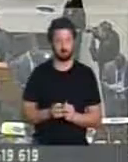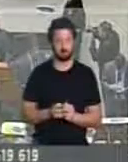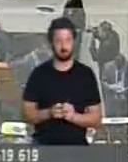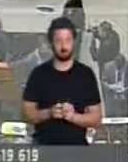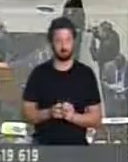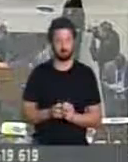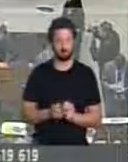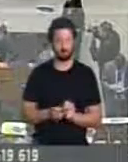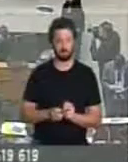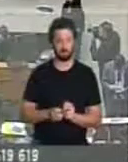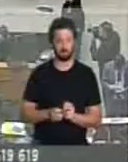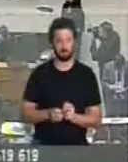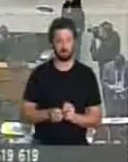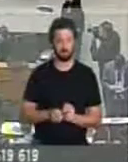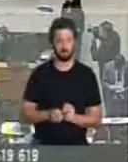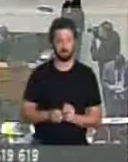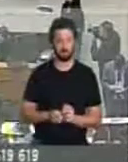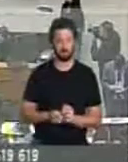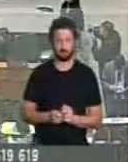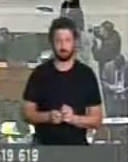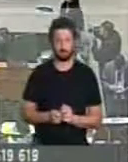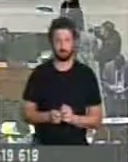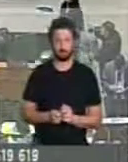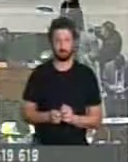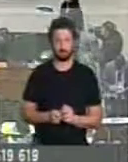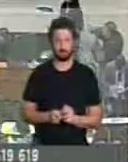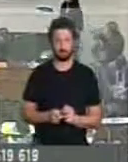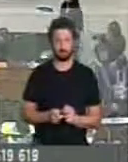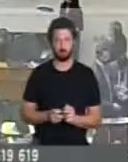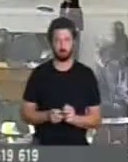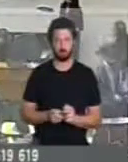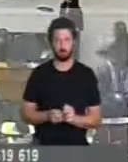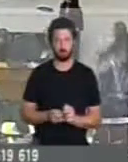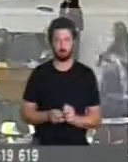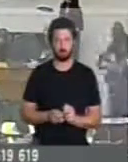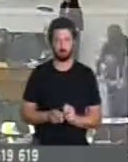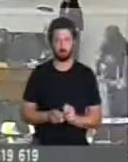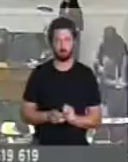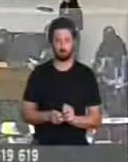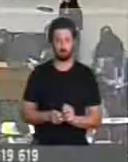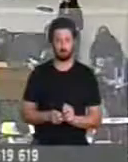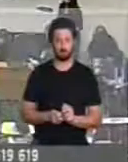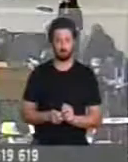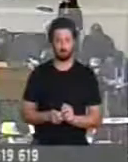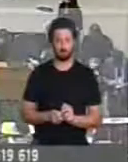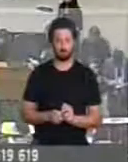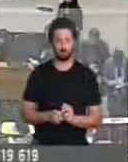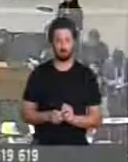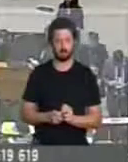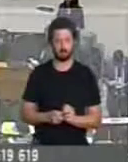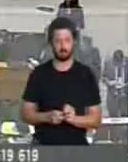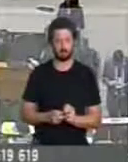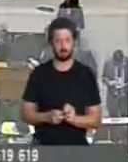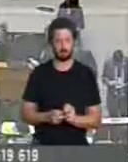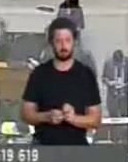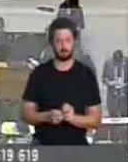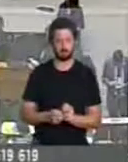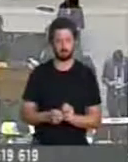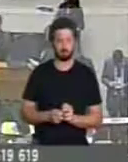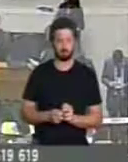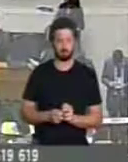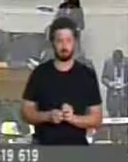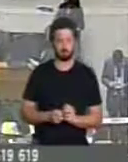ao plenário votar não contra o requerimento de votação artigo por artigo. Senhor presidente, eu vou dar como